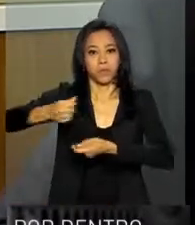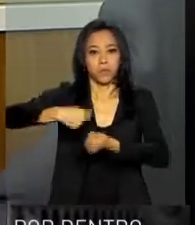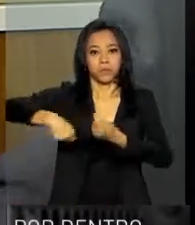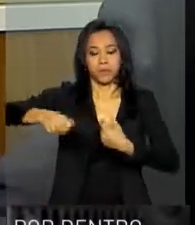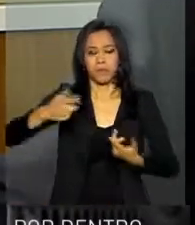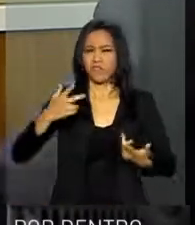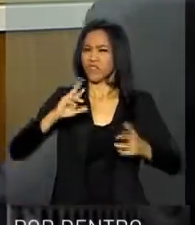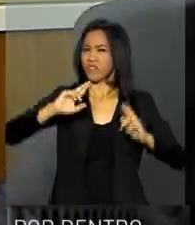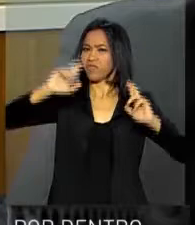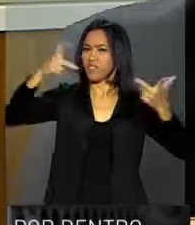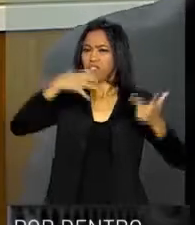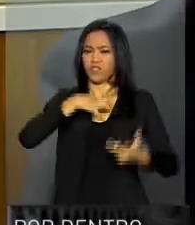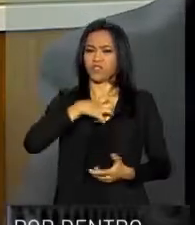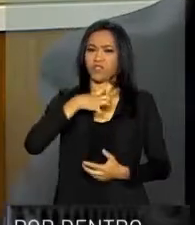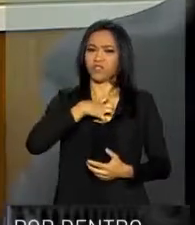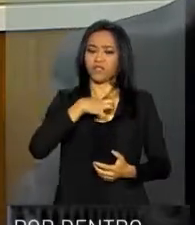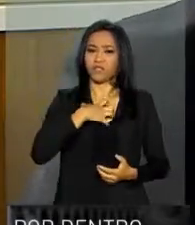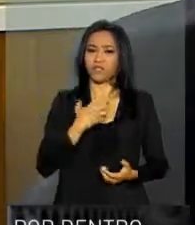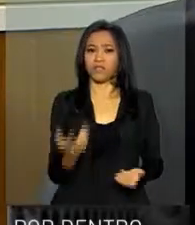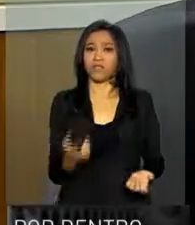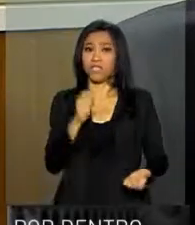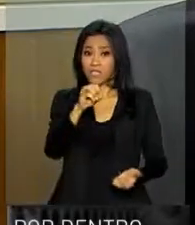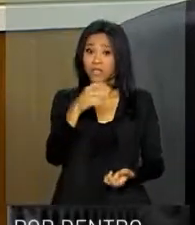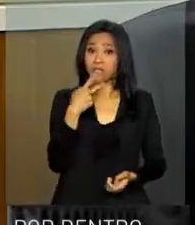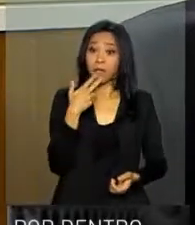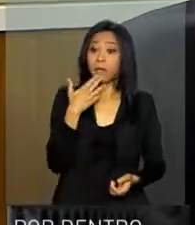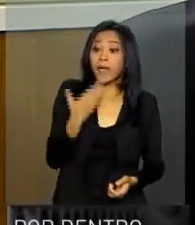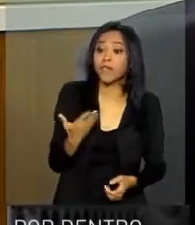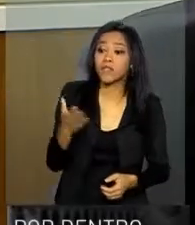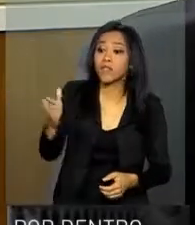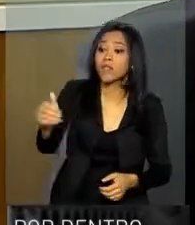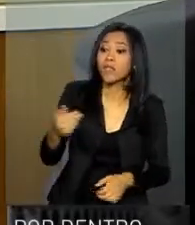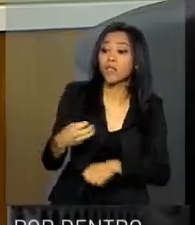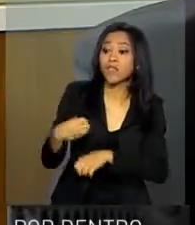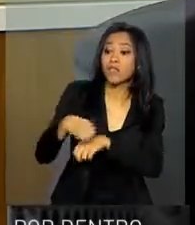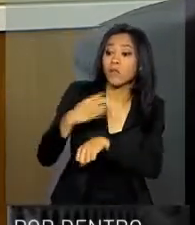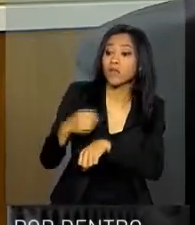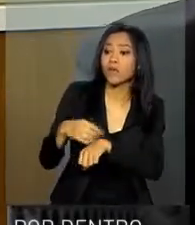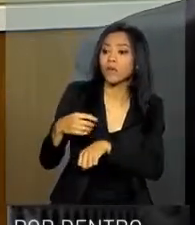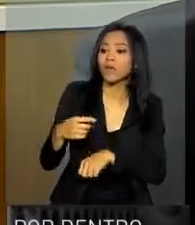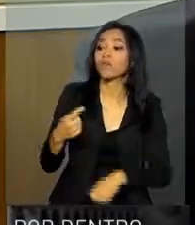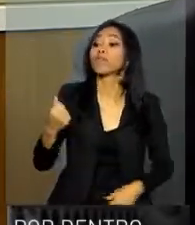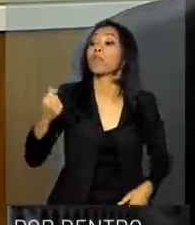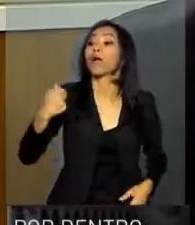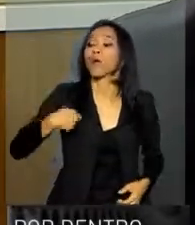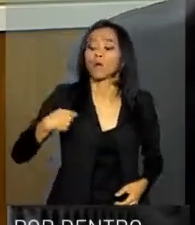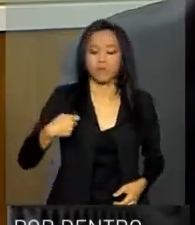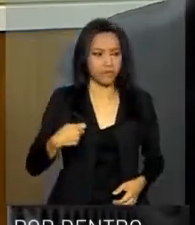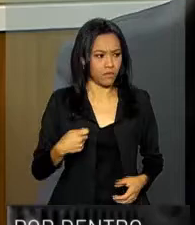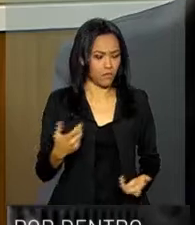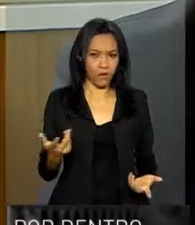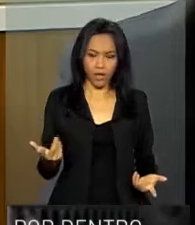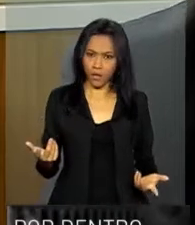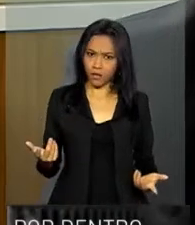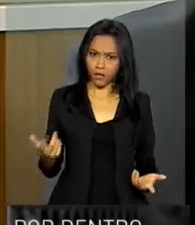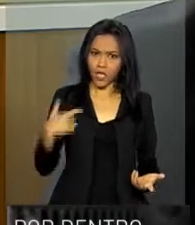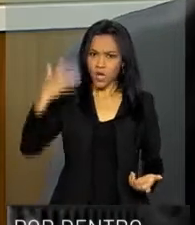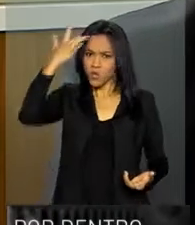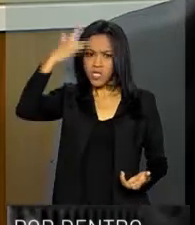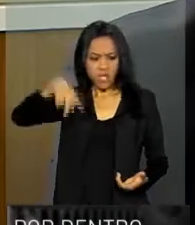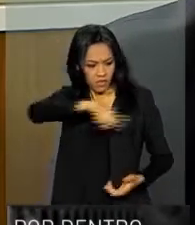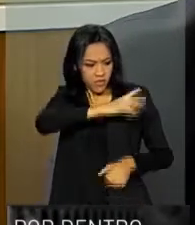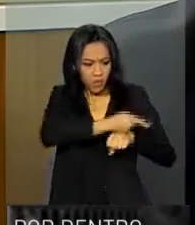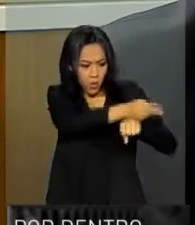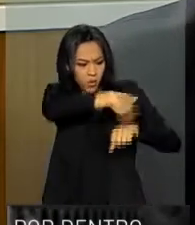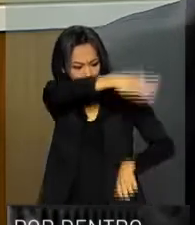sabe você viajou que você vai pedir uma informação no meio da rua já volta a pessoa dizer quanto é que vai pagar por isso eu não tenho nada a ver com isso o setor de informações